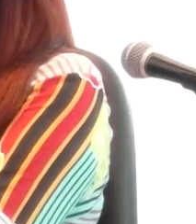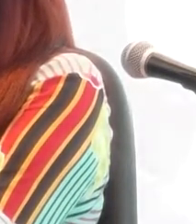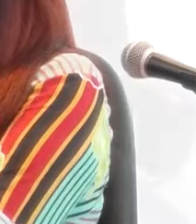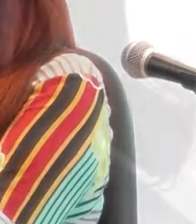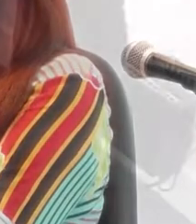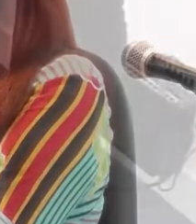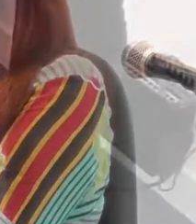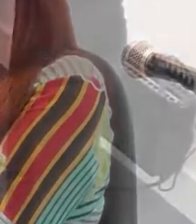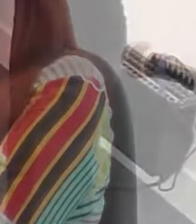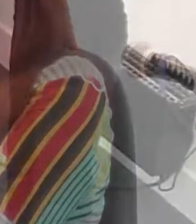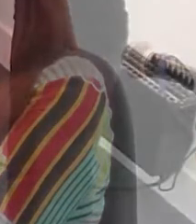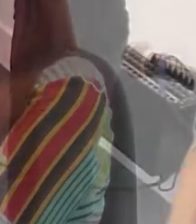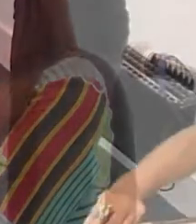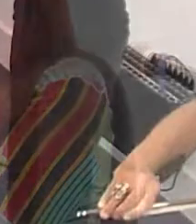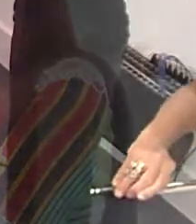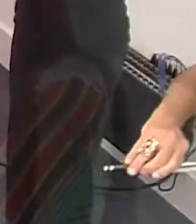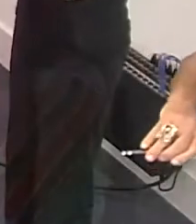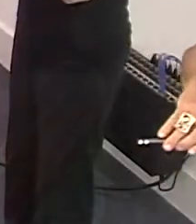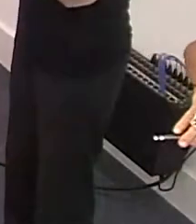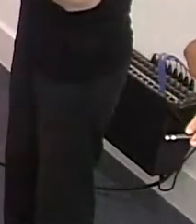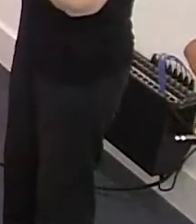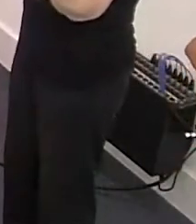E aí